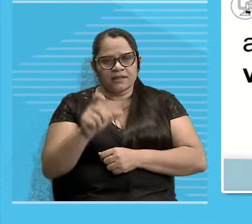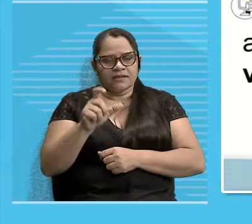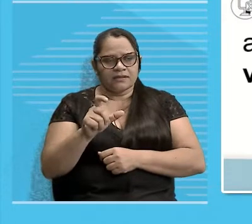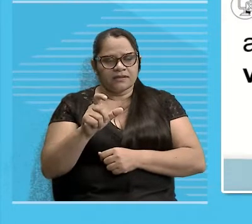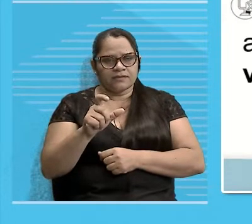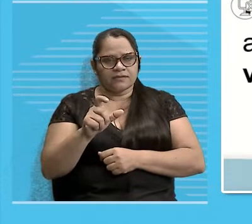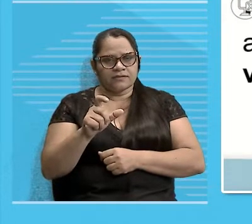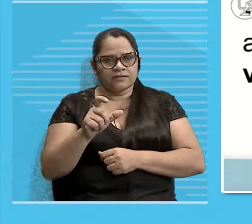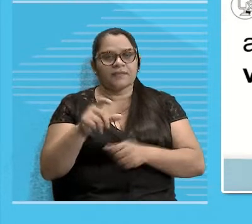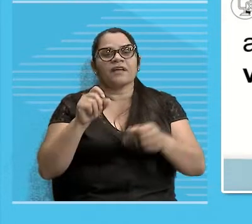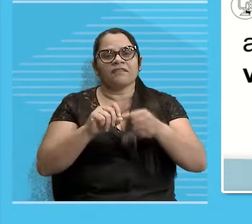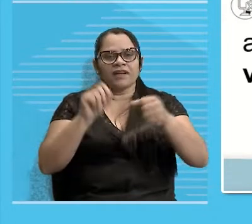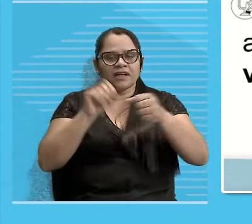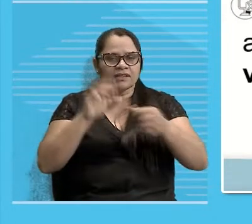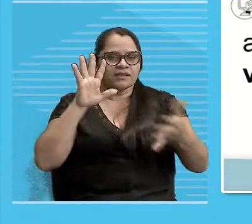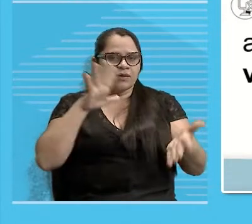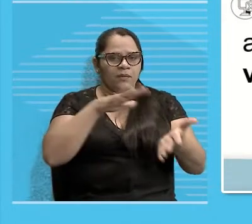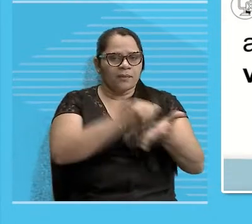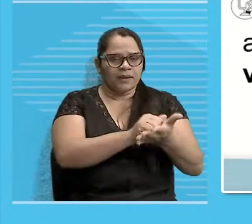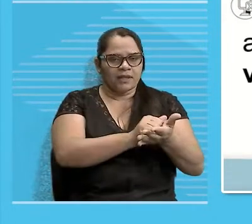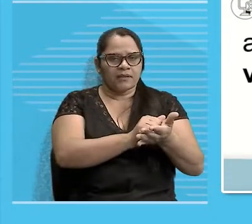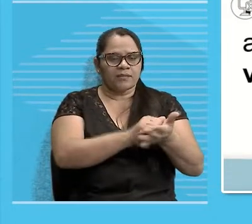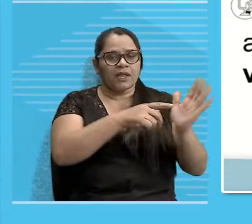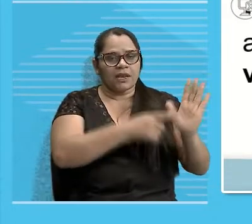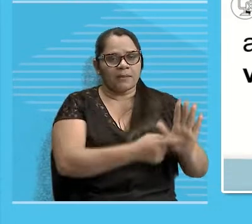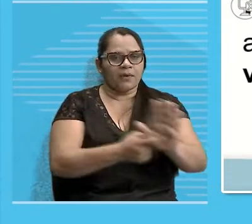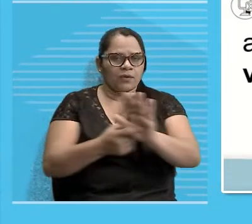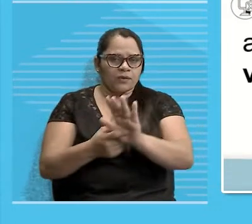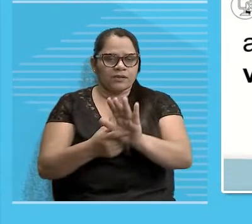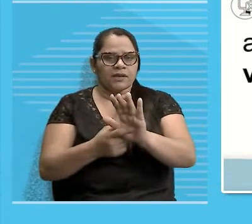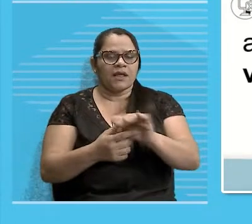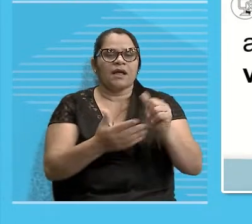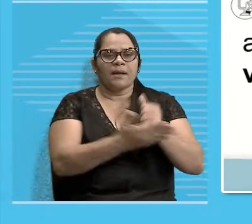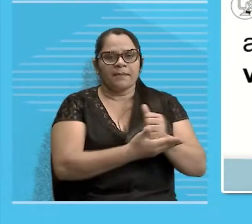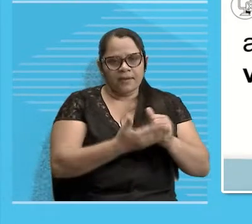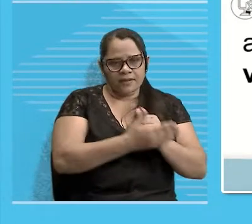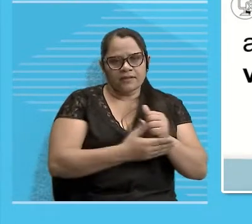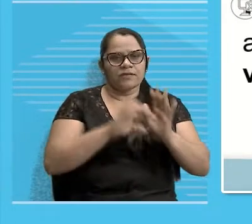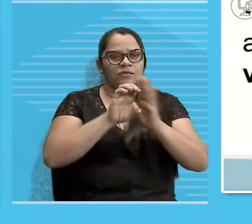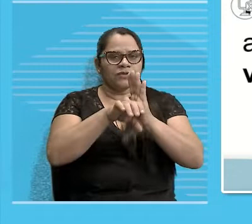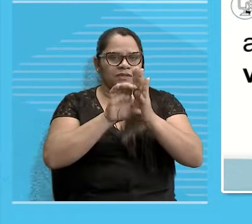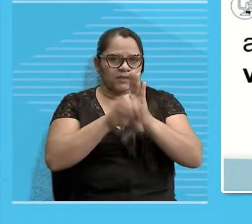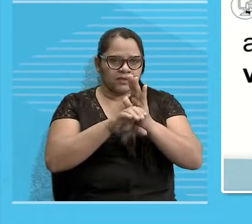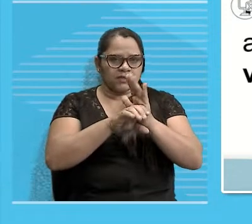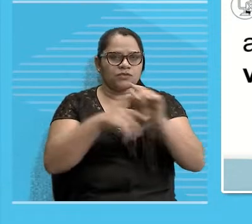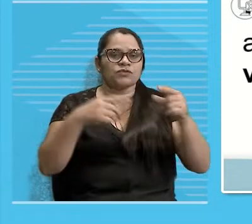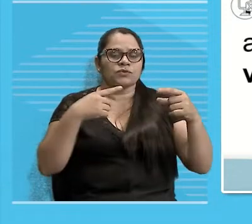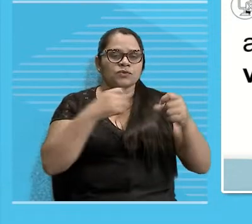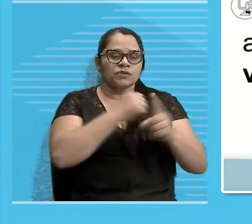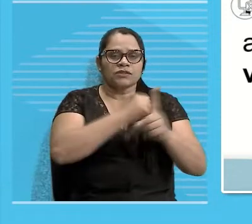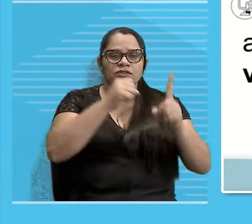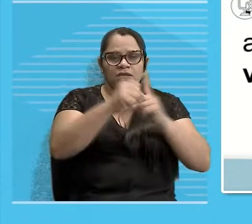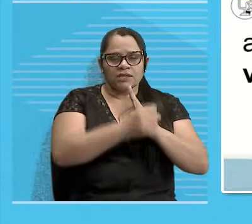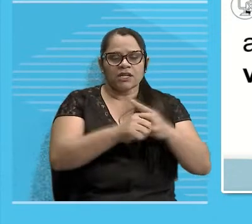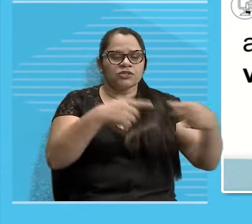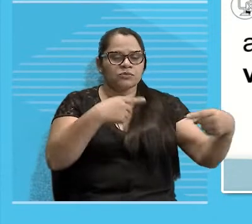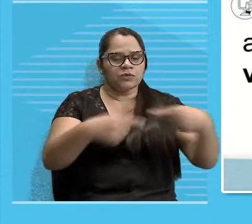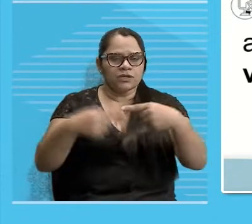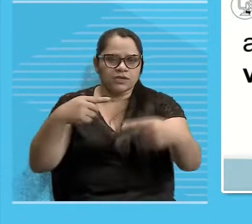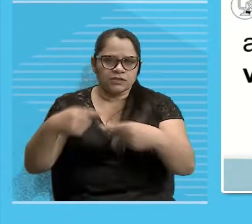ó. Ele traz a base, o contexto sociopolítico religioso do século XVII,